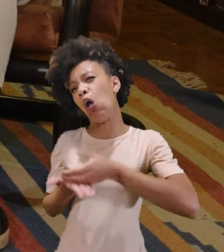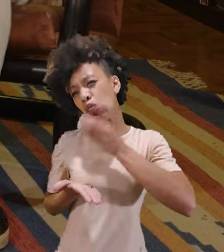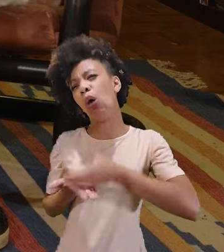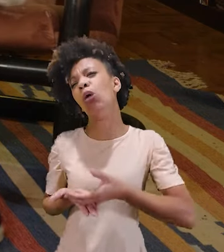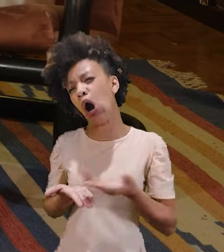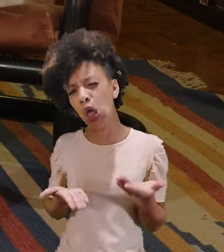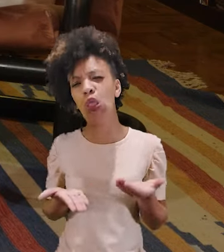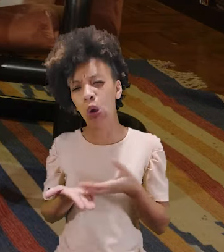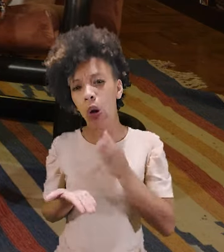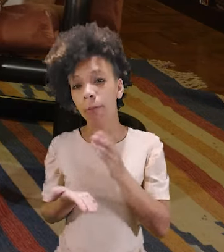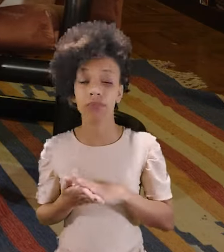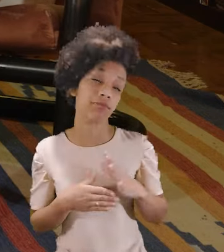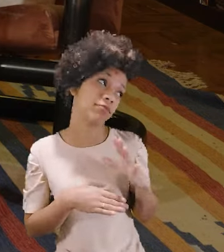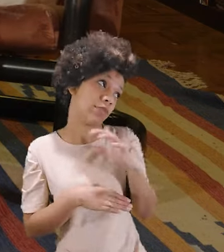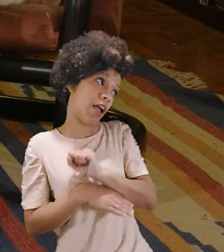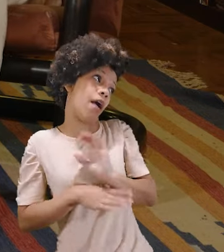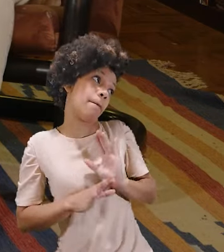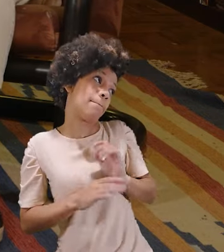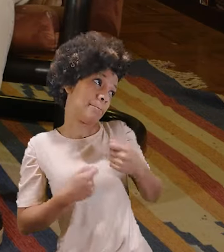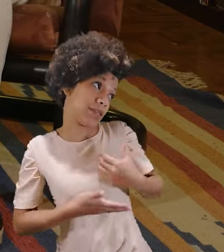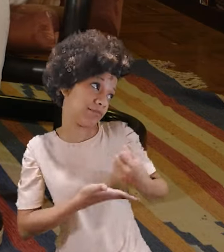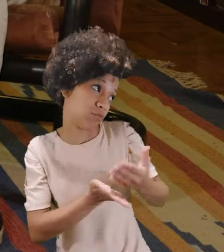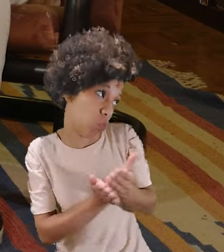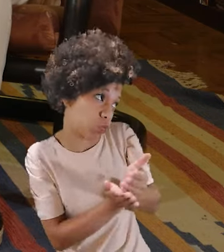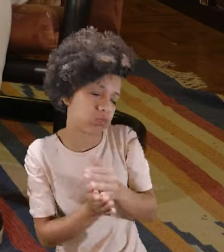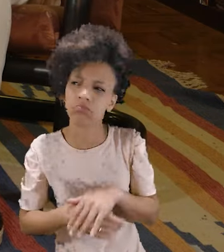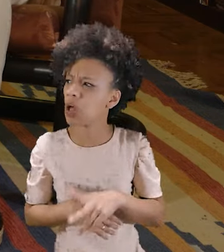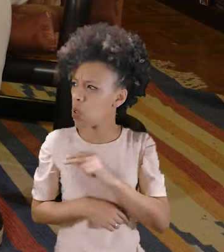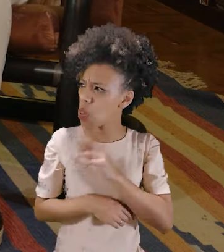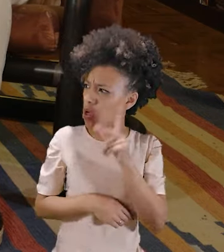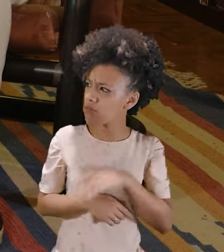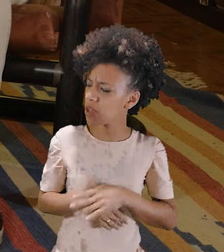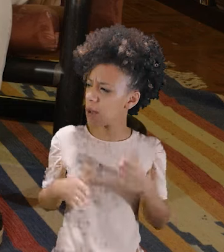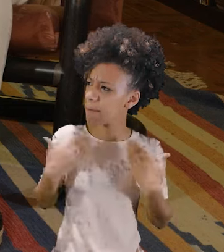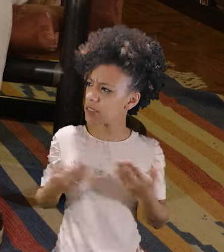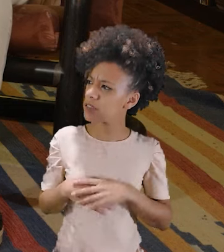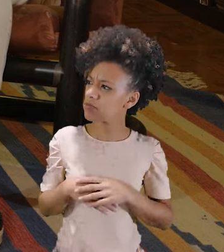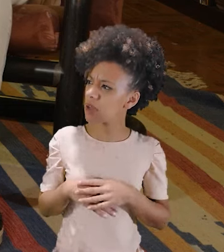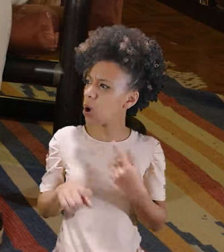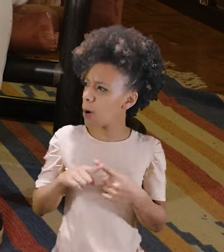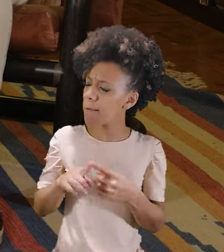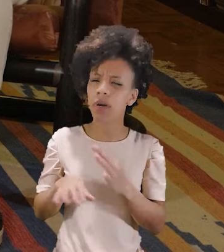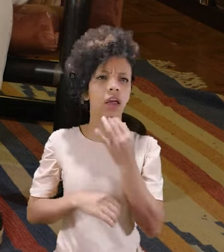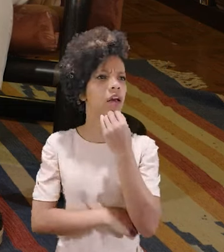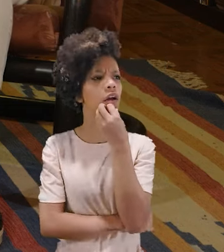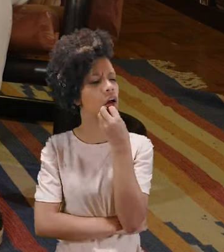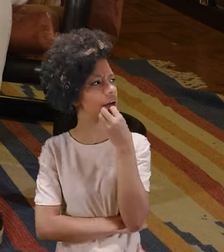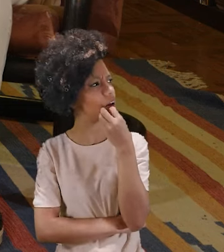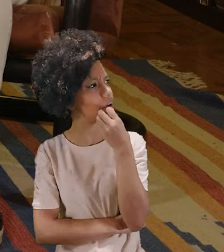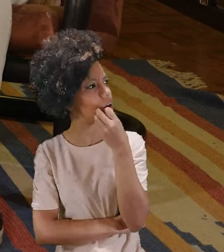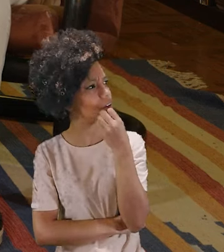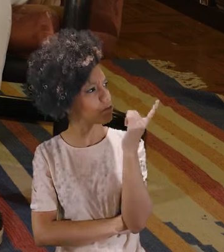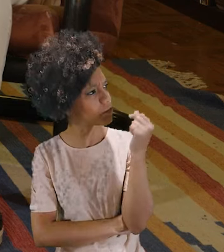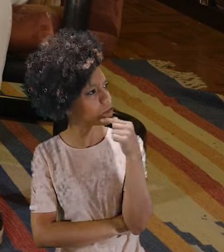tomo orgulho é de emergência né posso falar um bagulho aqui ó